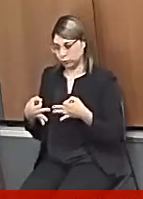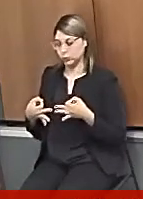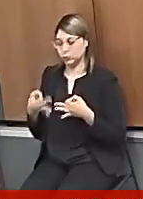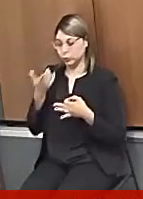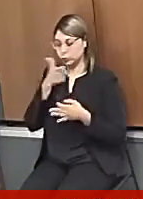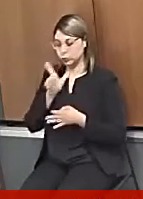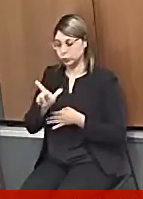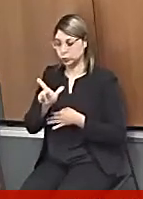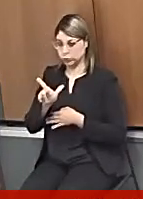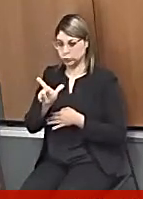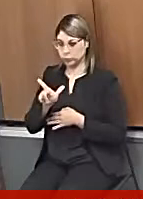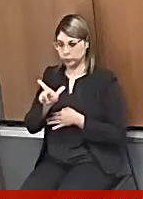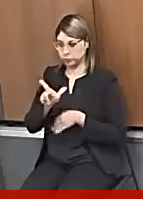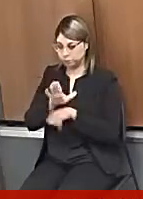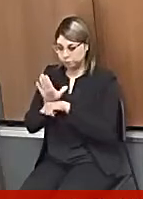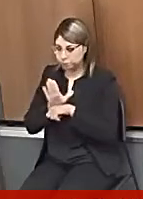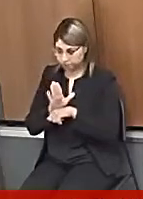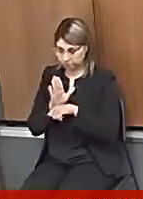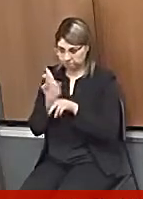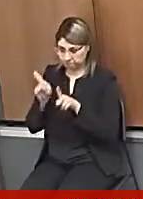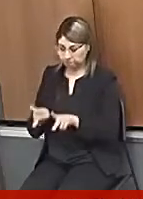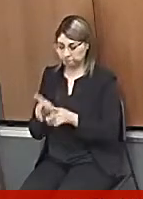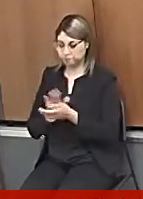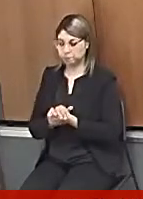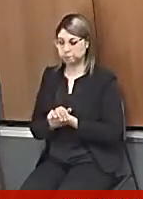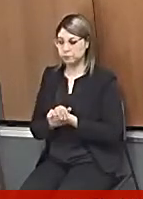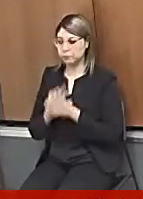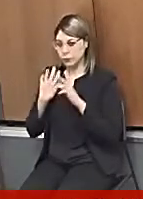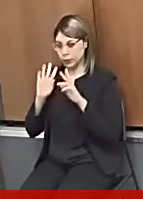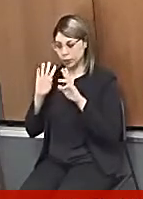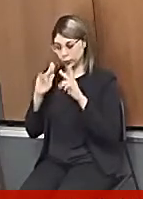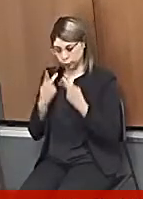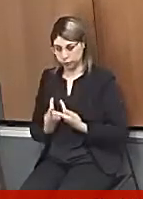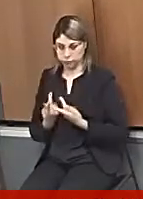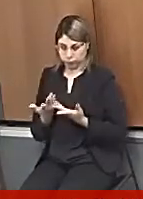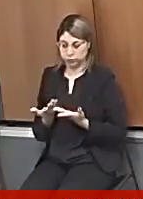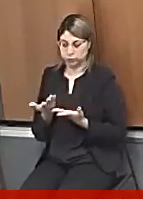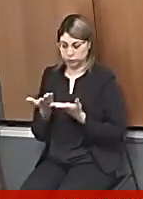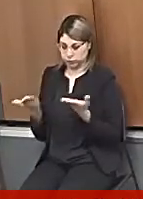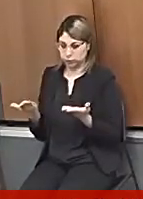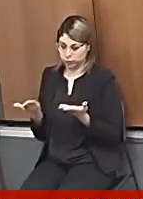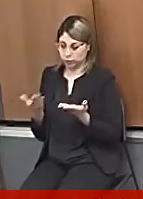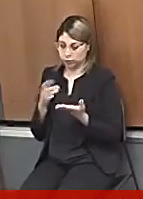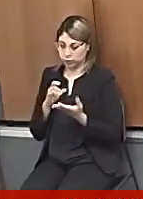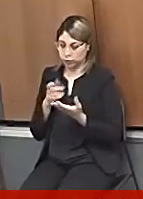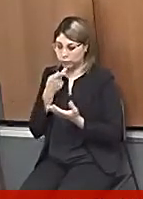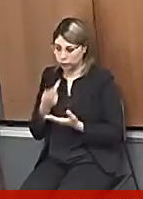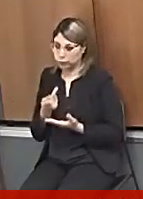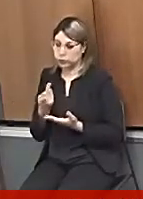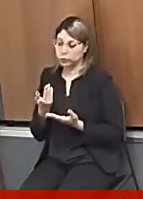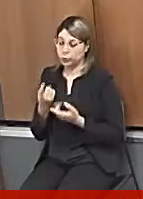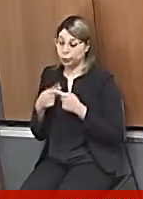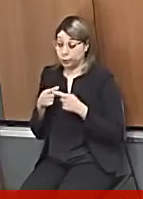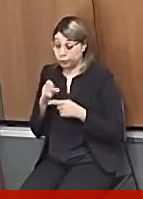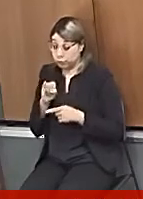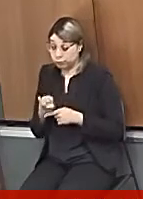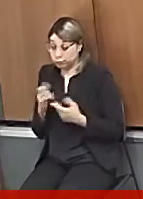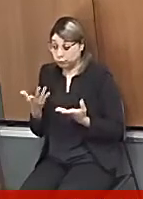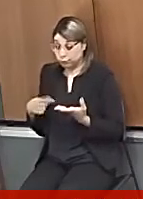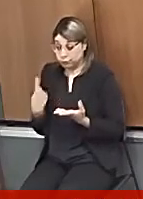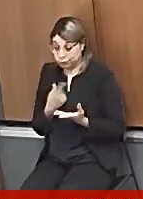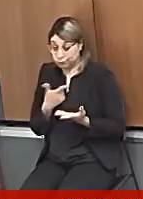atenda é as pessoas nem os seres humanos como não colocado aqui porque é isso né não se nossa atuação